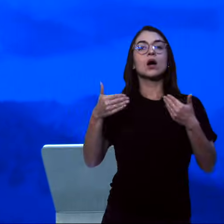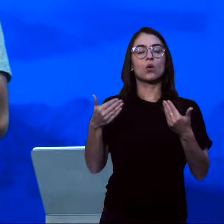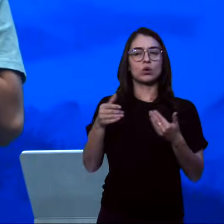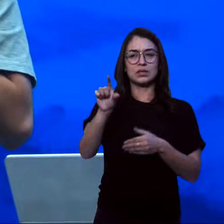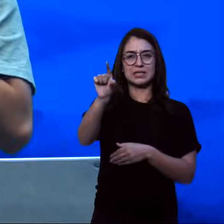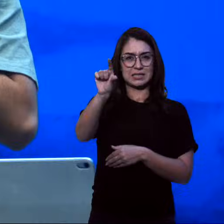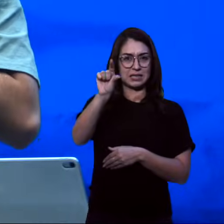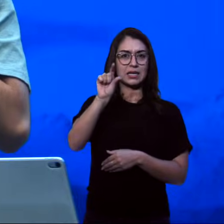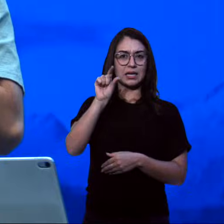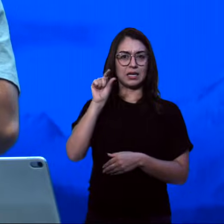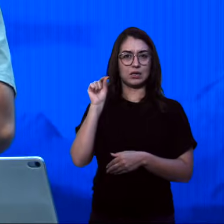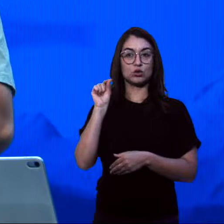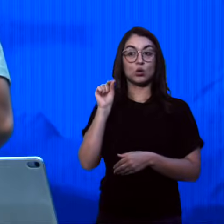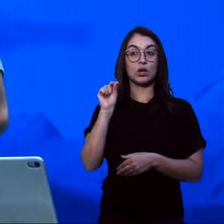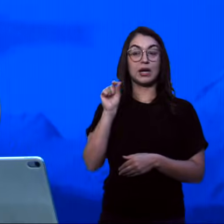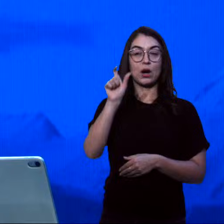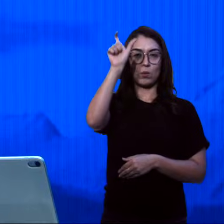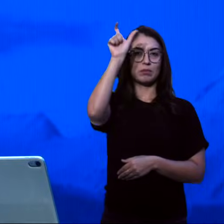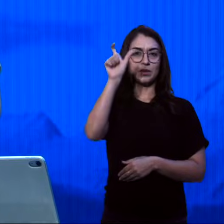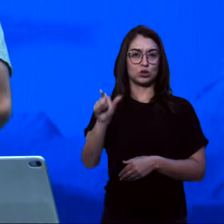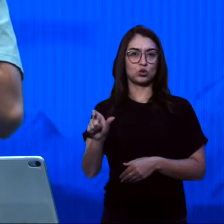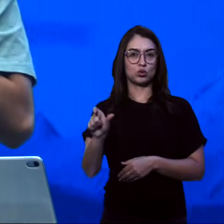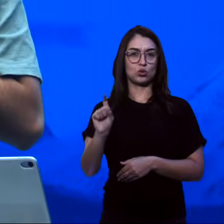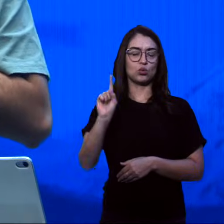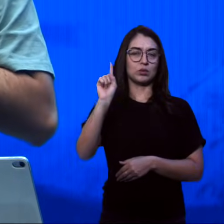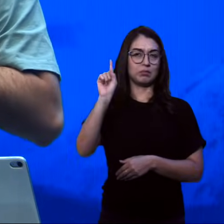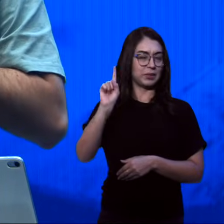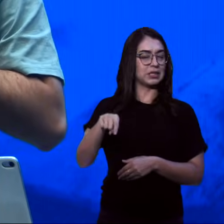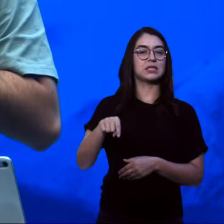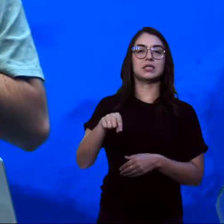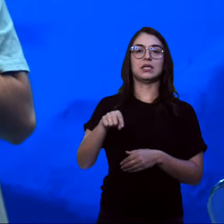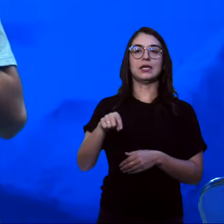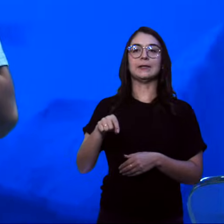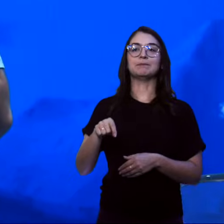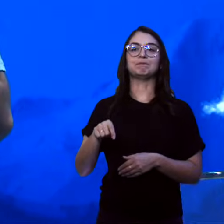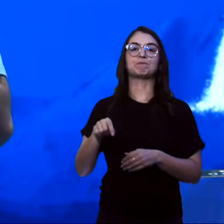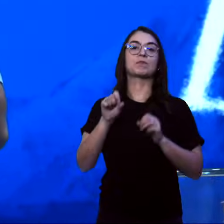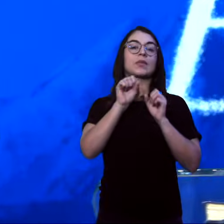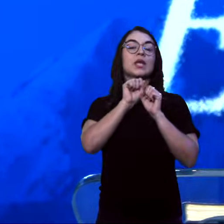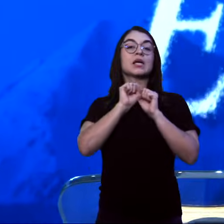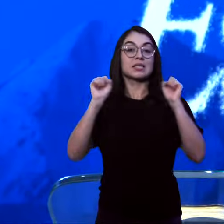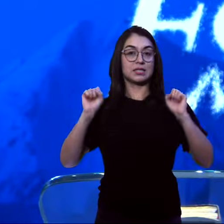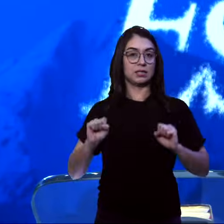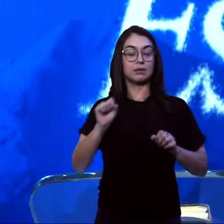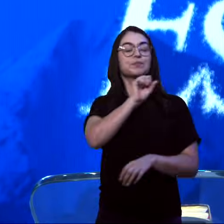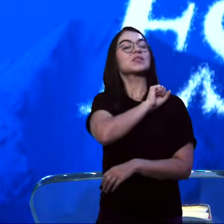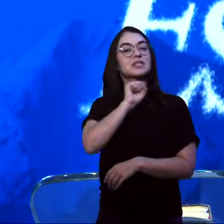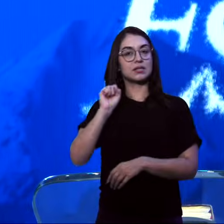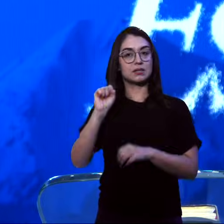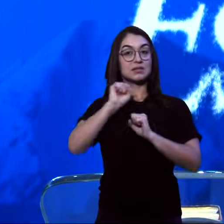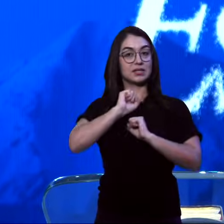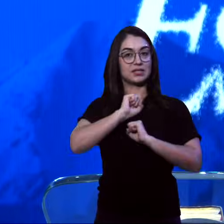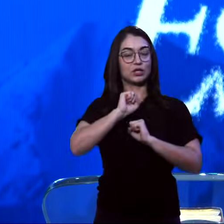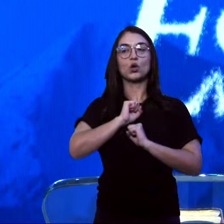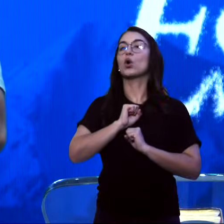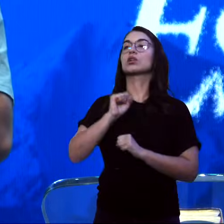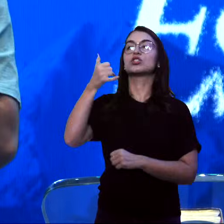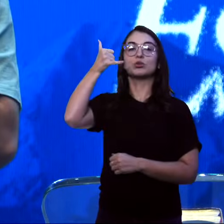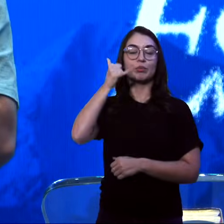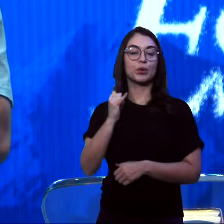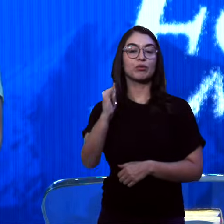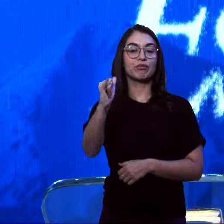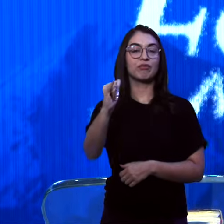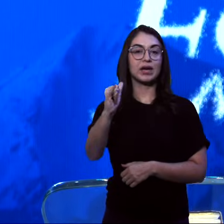para ser profeta, sacerdote ou rei, eles ungiam a pessoa com azeite, significando